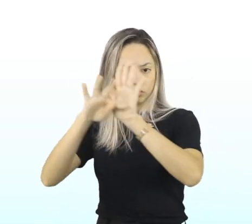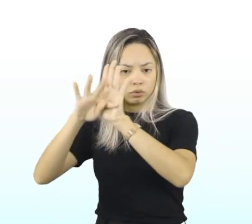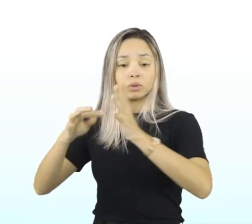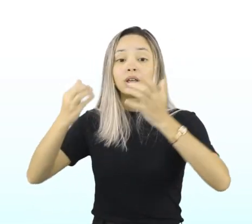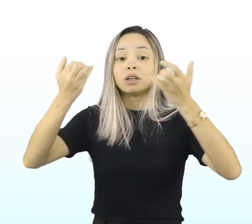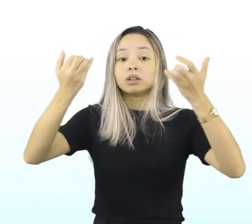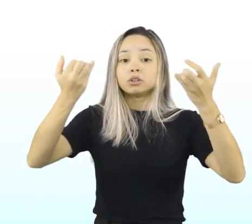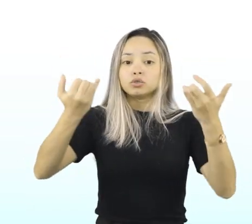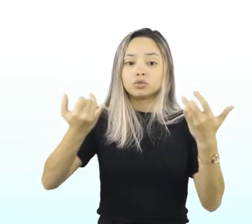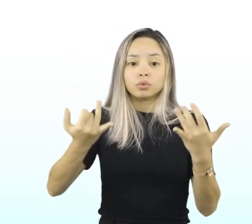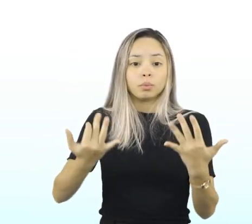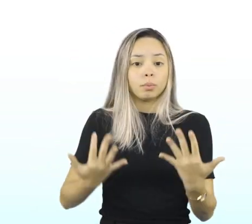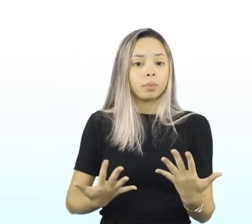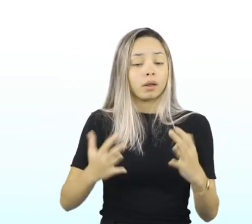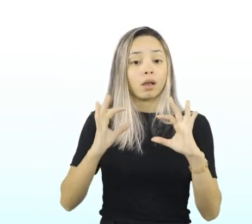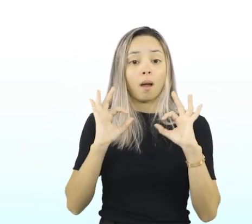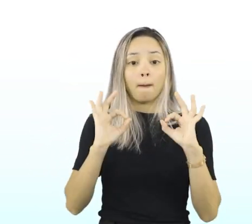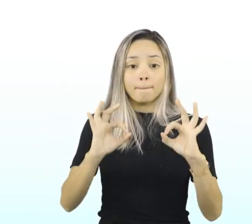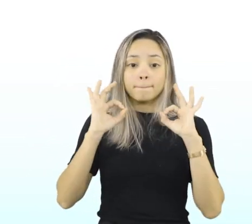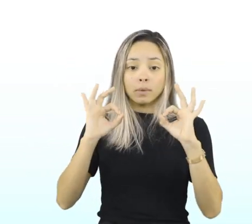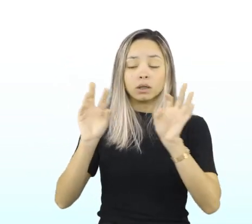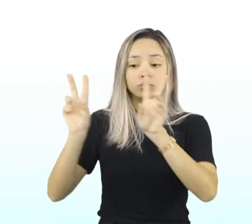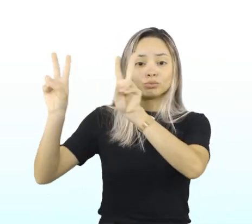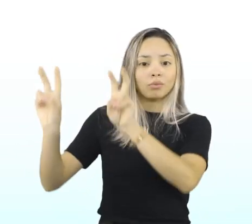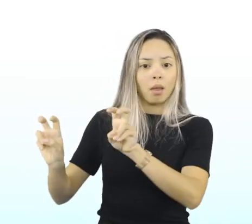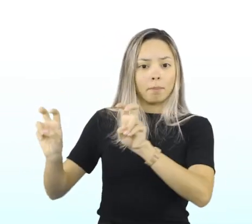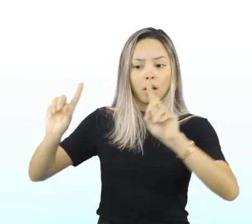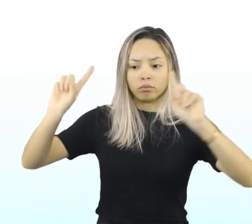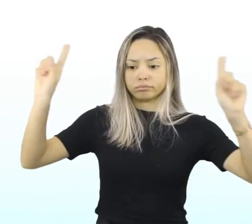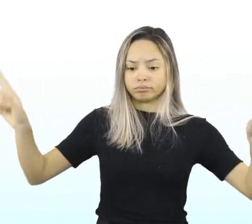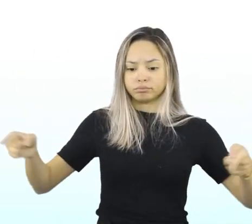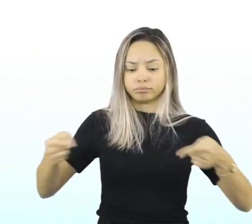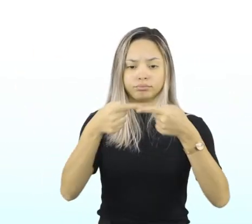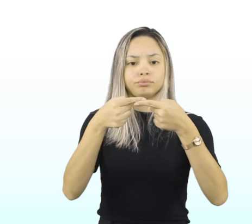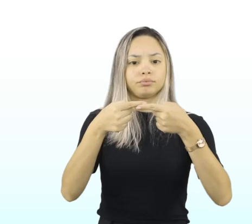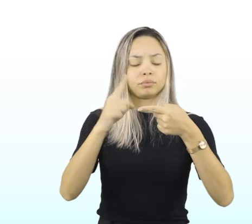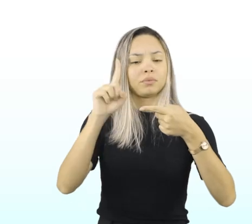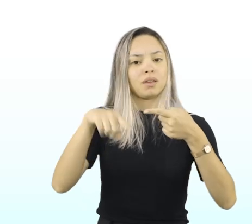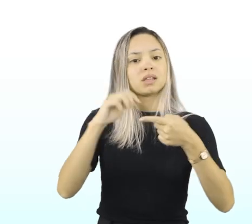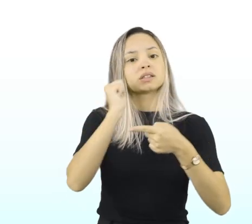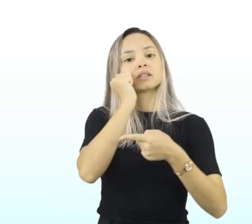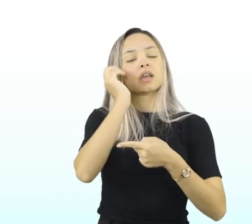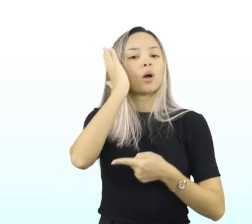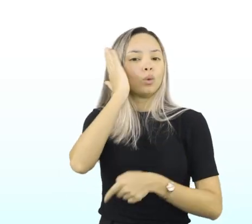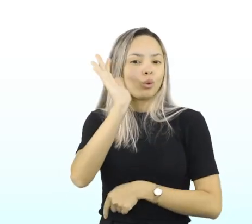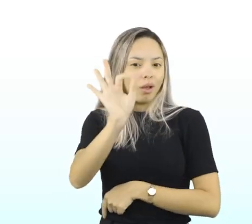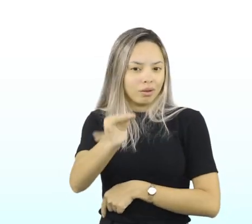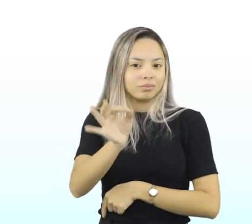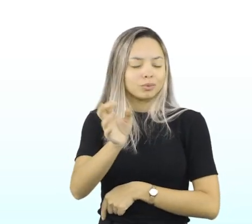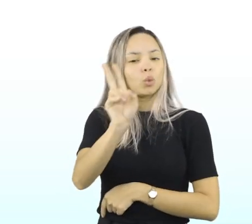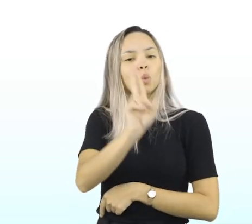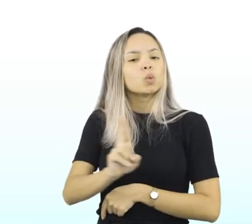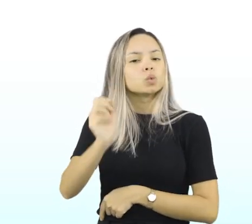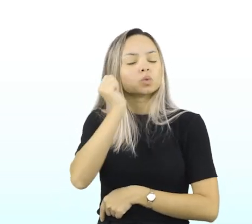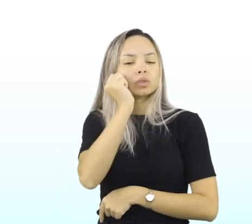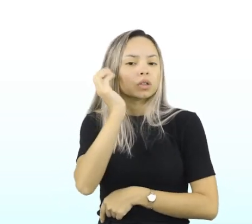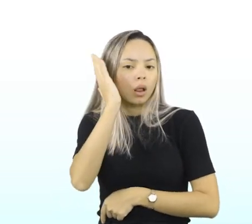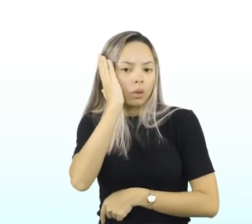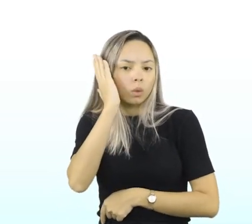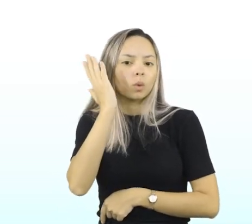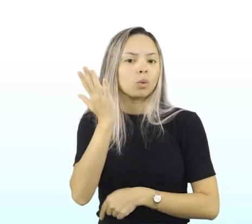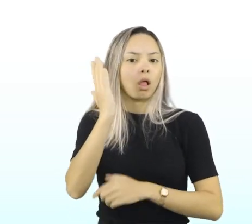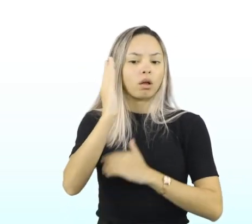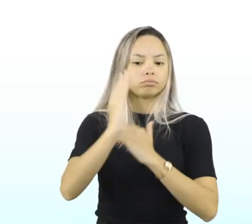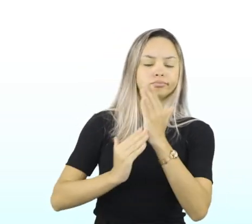textos falam exatamente do referente principal do tema, que é a questão do celular, né? O uso